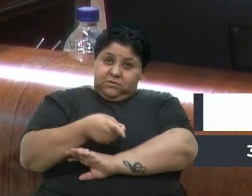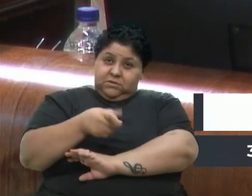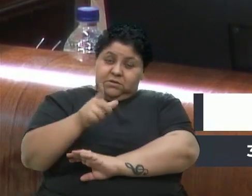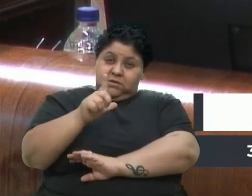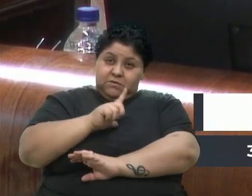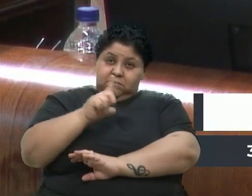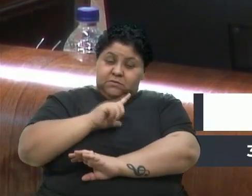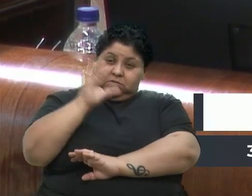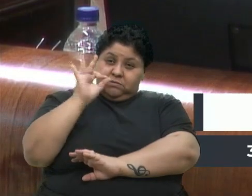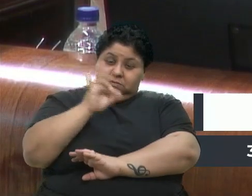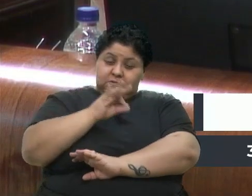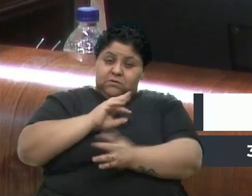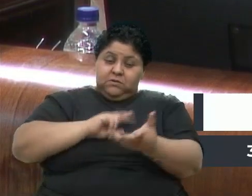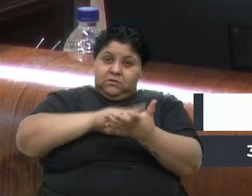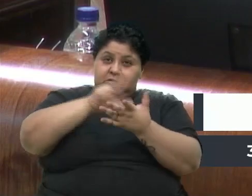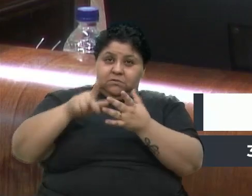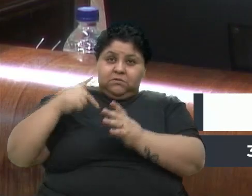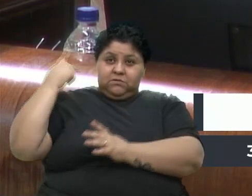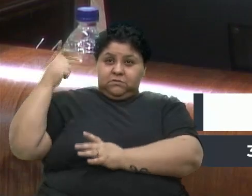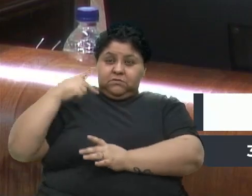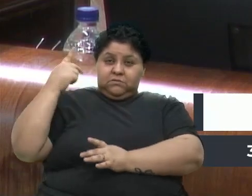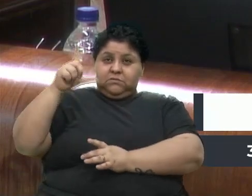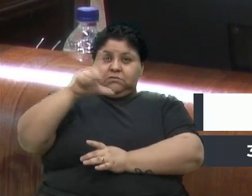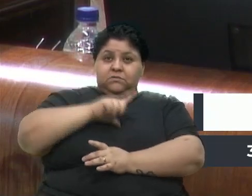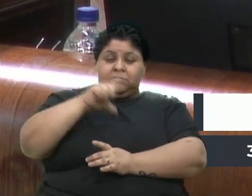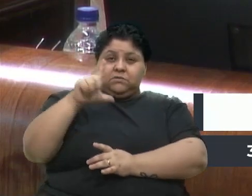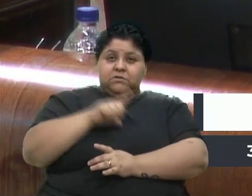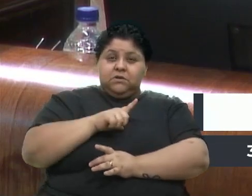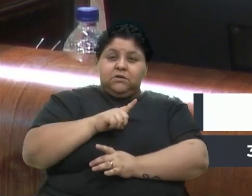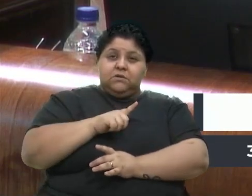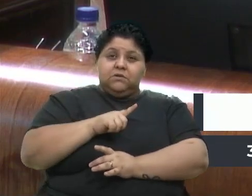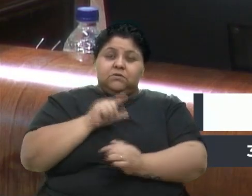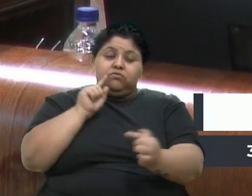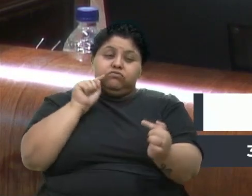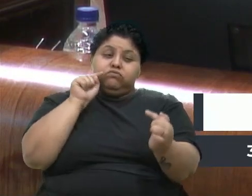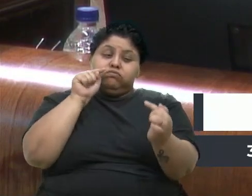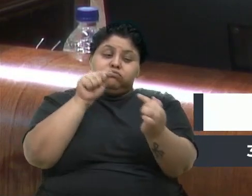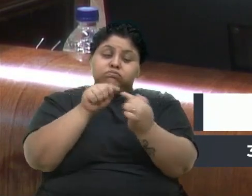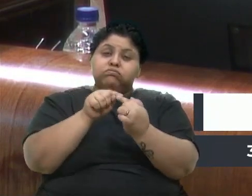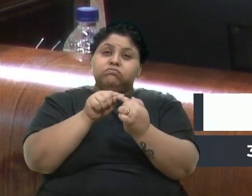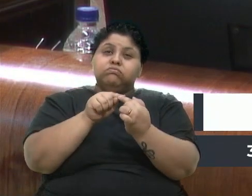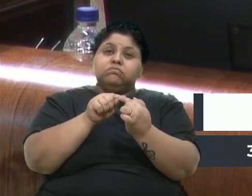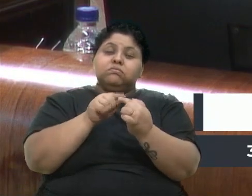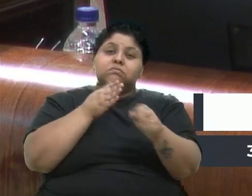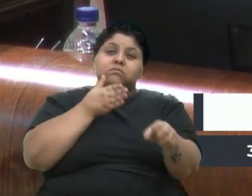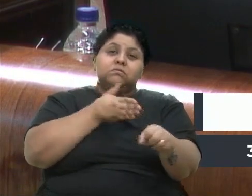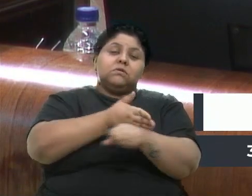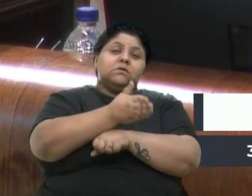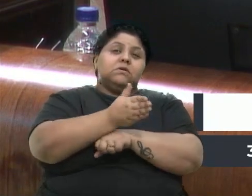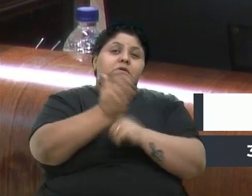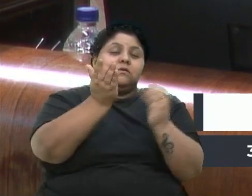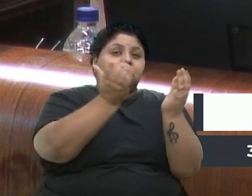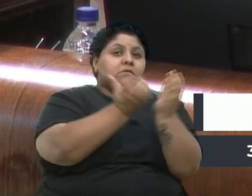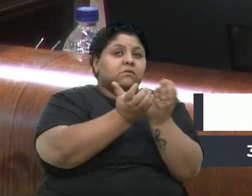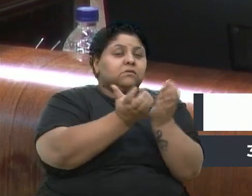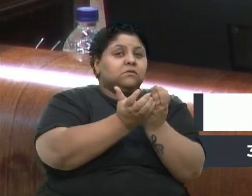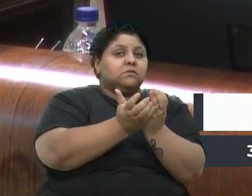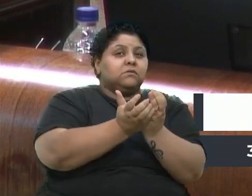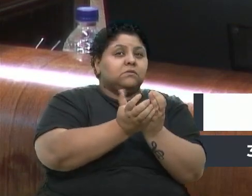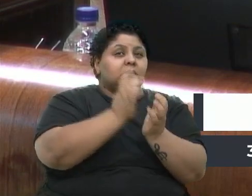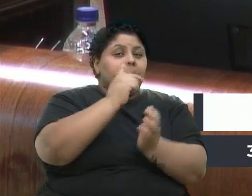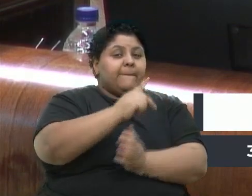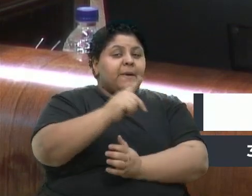que vários vereadores desta casa tiveram a intenção e participaram de estudos para que as